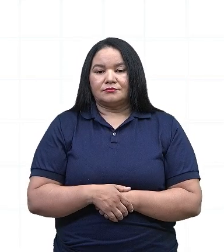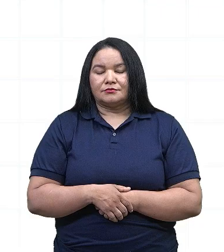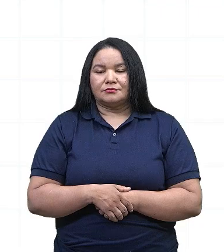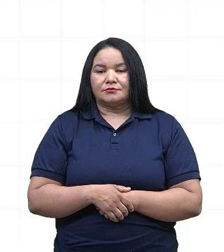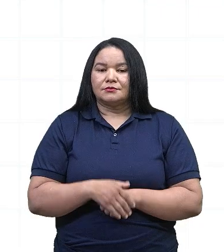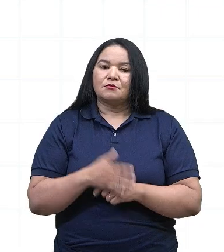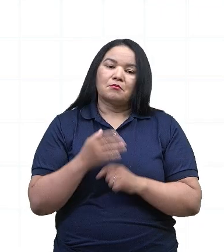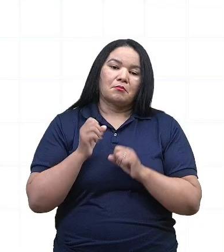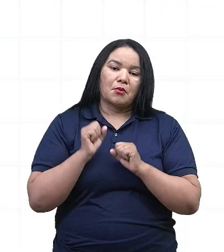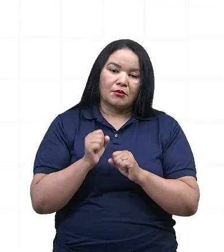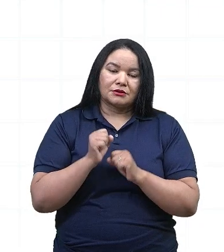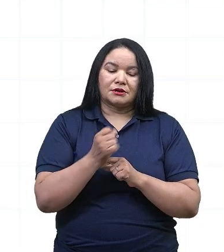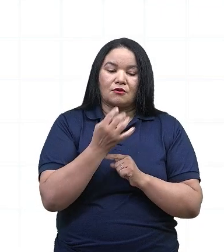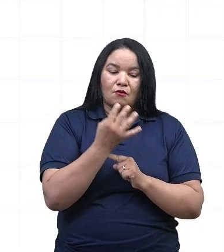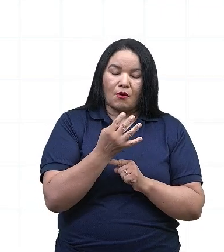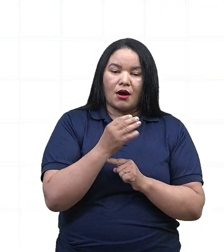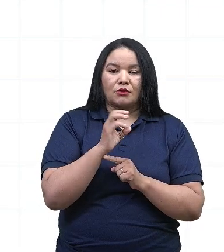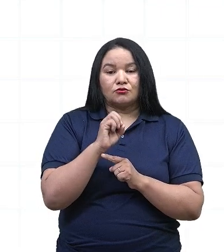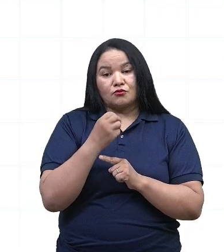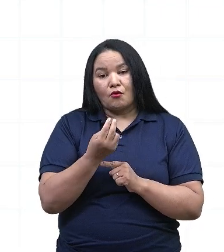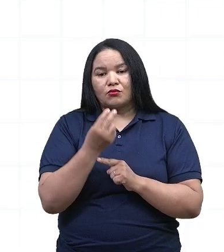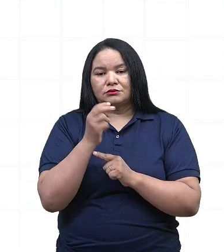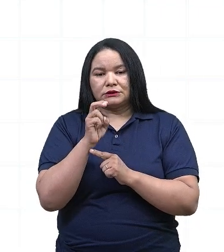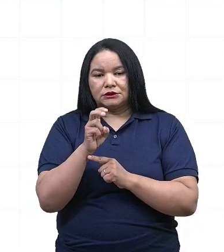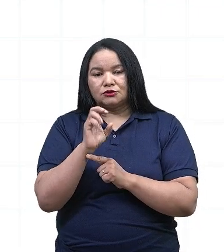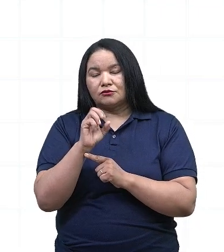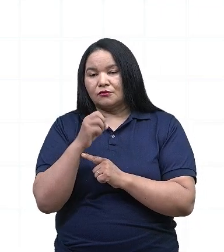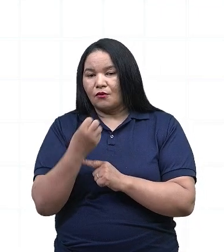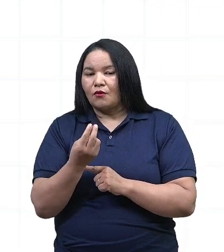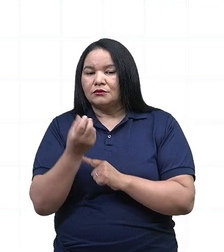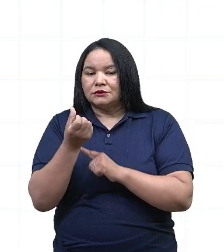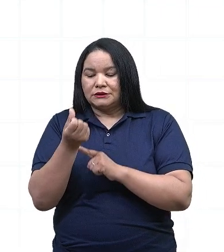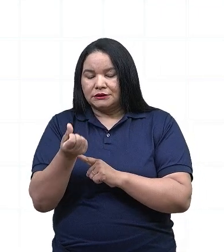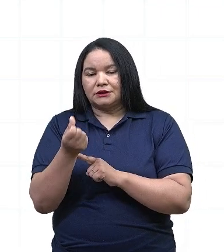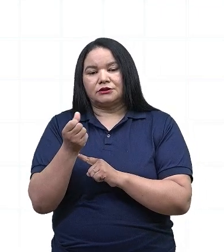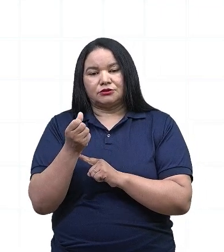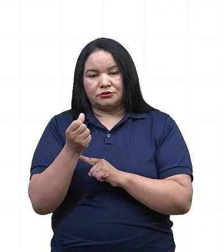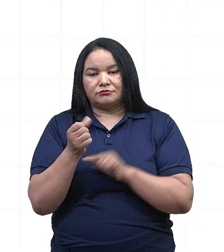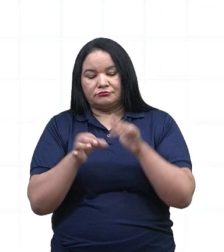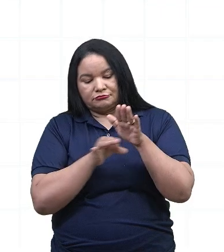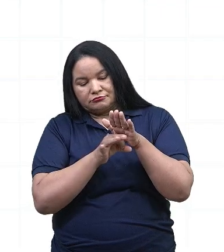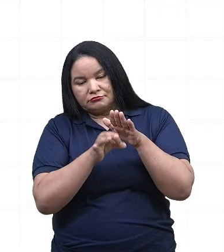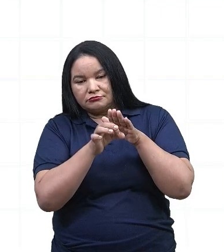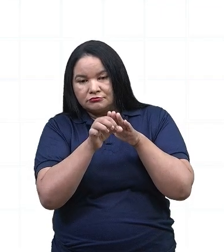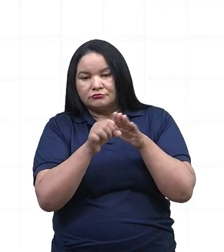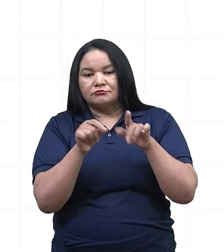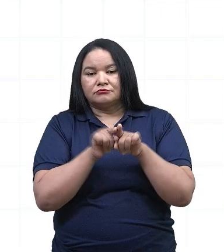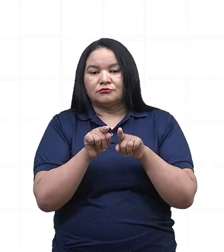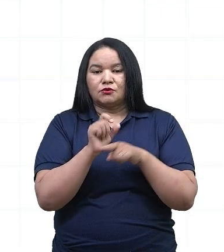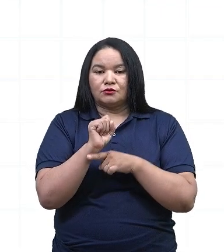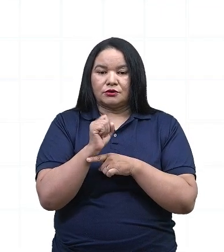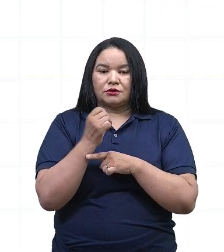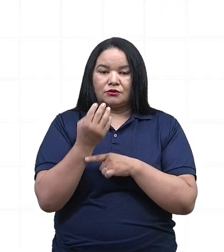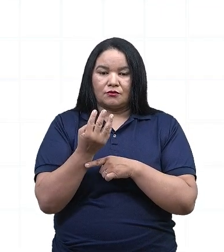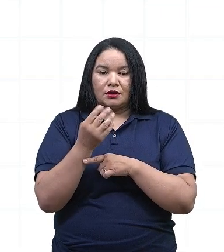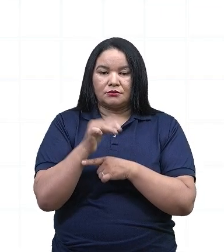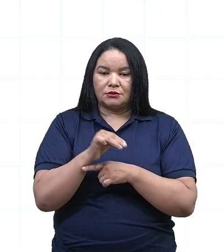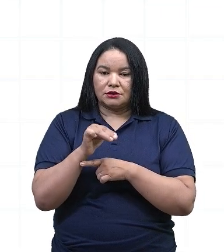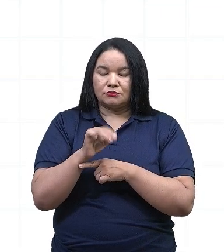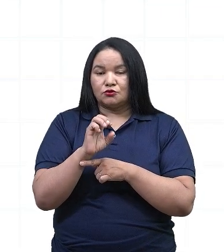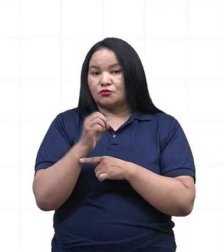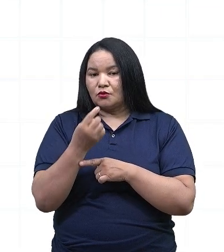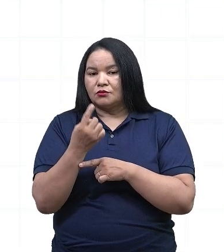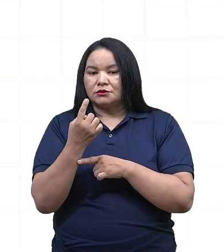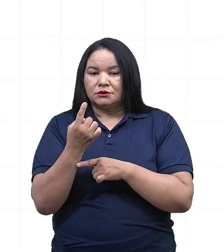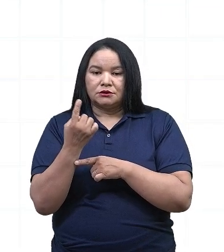até 6 rodas por pé, todas de grande diâmetro. E a gente vai ter ali entre 84 e 110 milímetros para